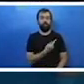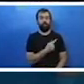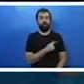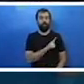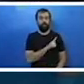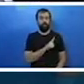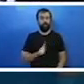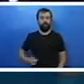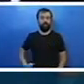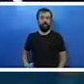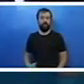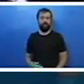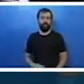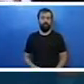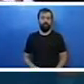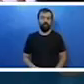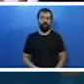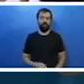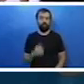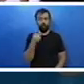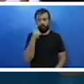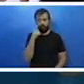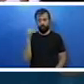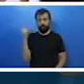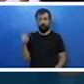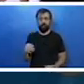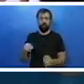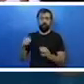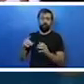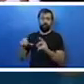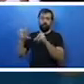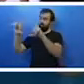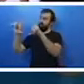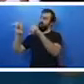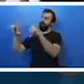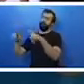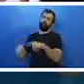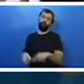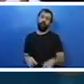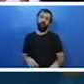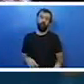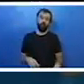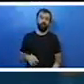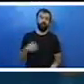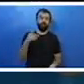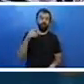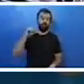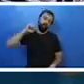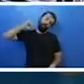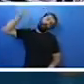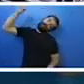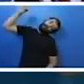A foto dele sendo... A foto não, né? A imagem, desculpa. Dele sendo enforcado.